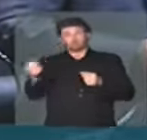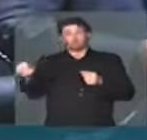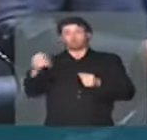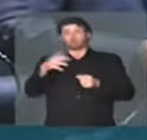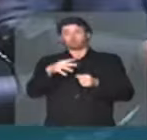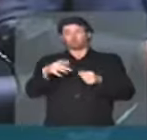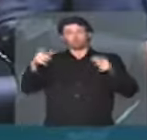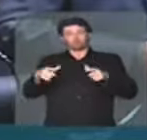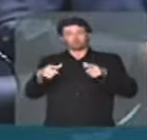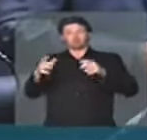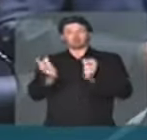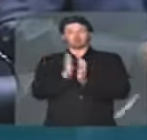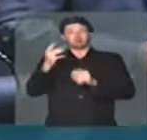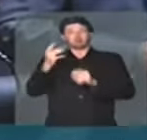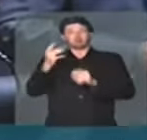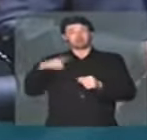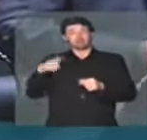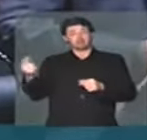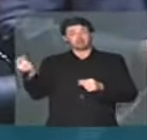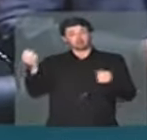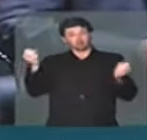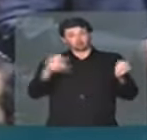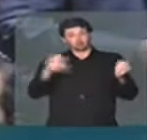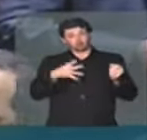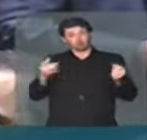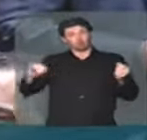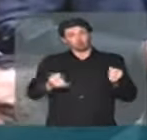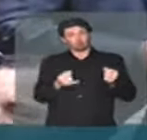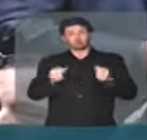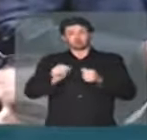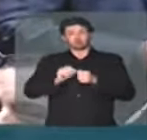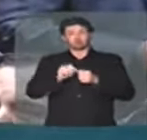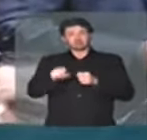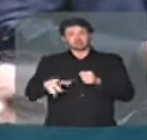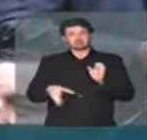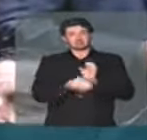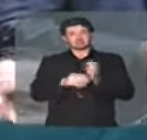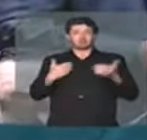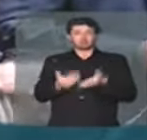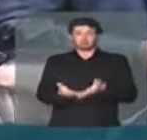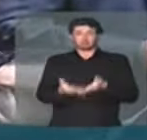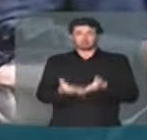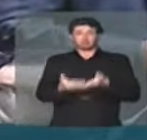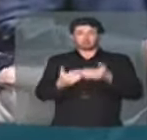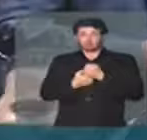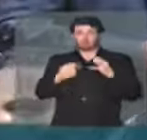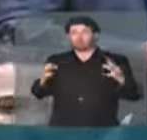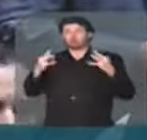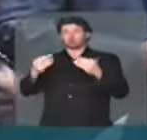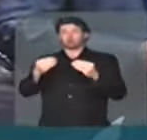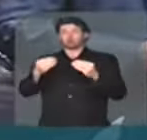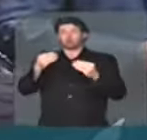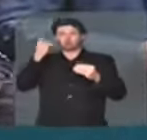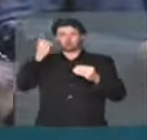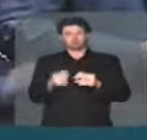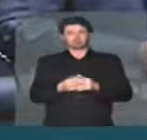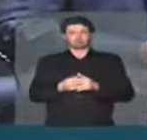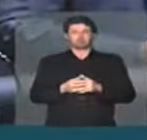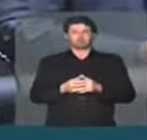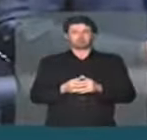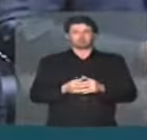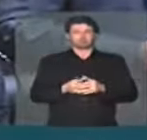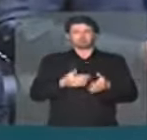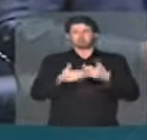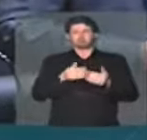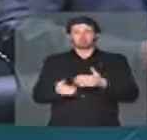novos ares, exercer essa oportunidade com a aprovação dessa emenda. Por isso, peço apoio a todos os senhores